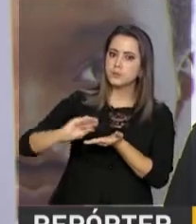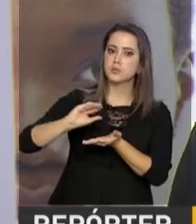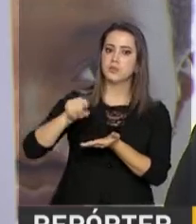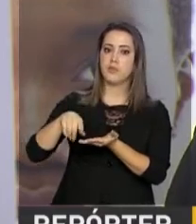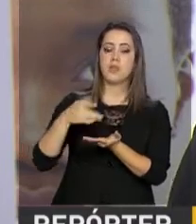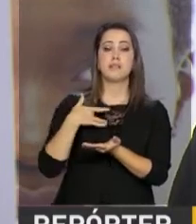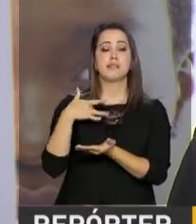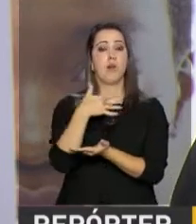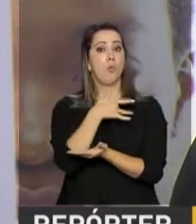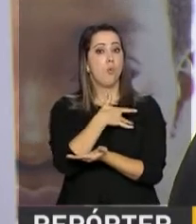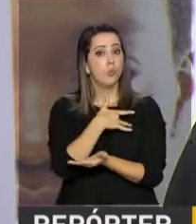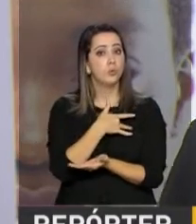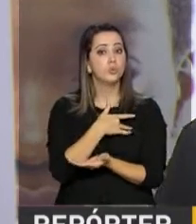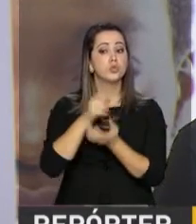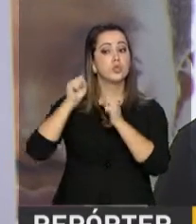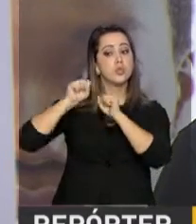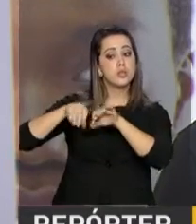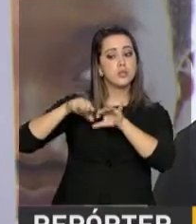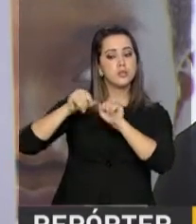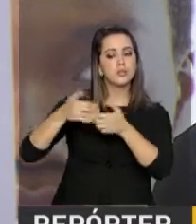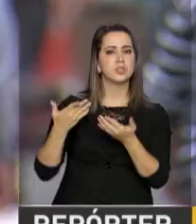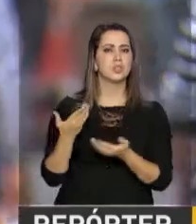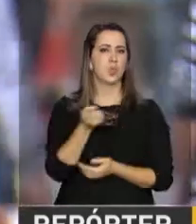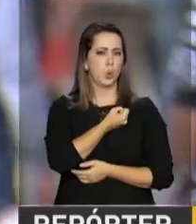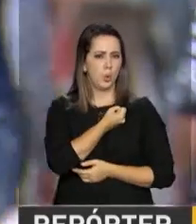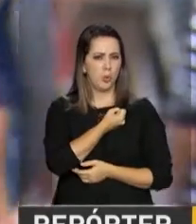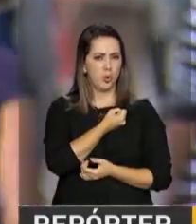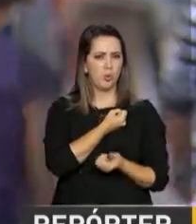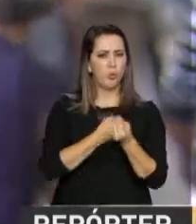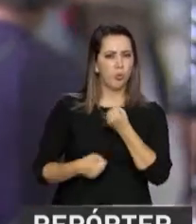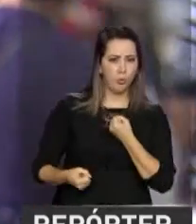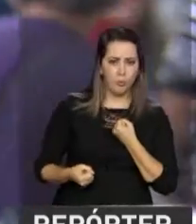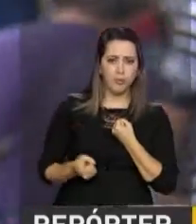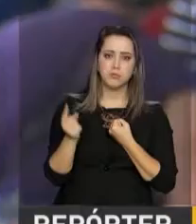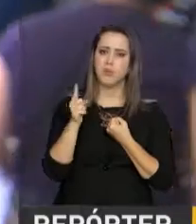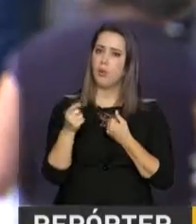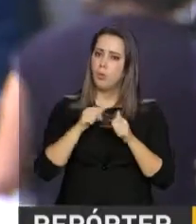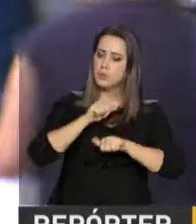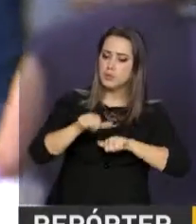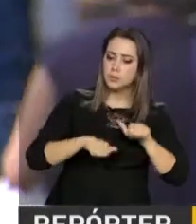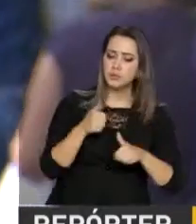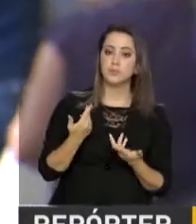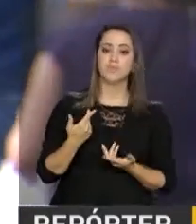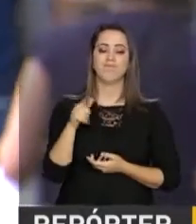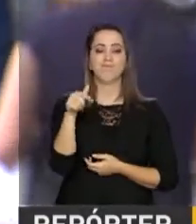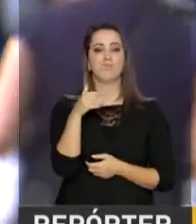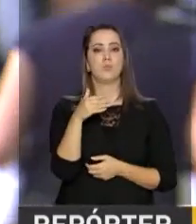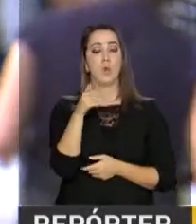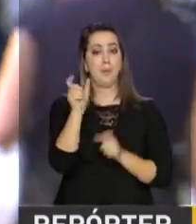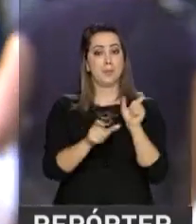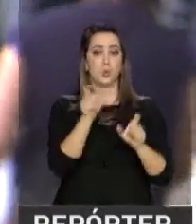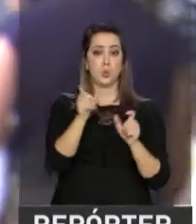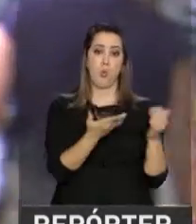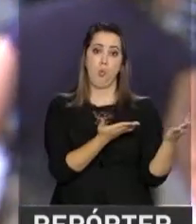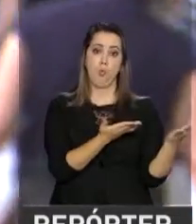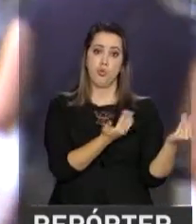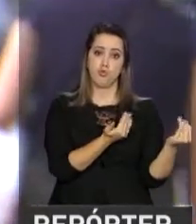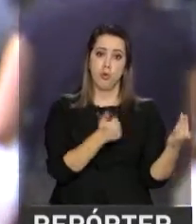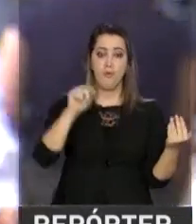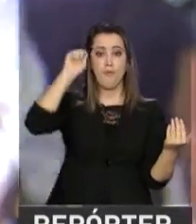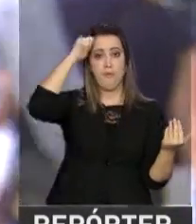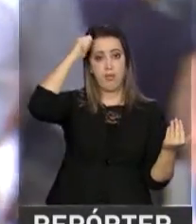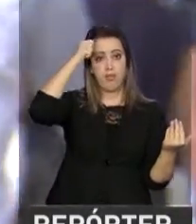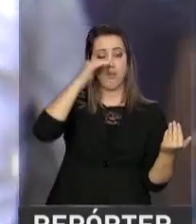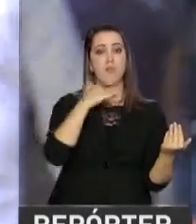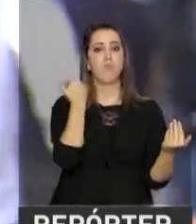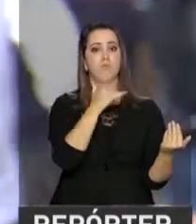na educação e deixarmos e estatística a chance de um jovem negro morrer assassinado seja do sexo masculino ou feminino